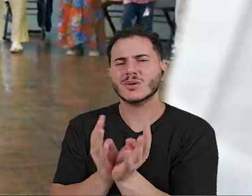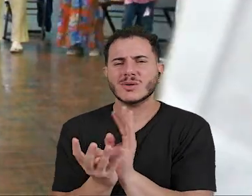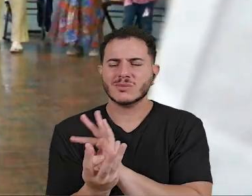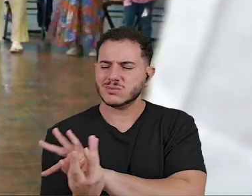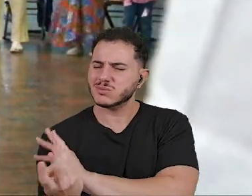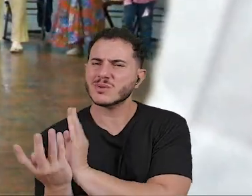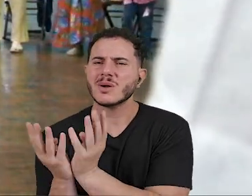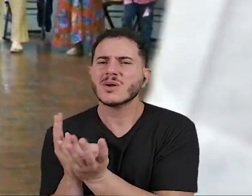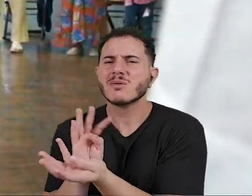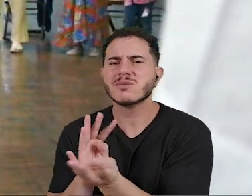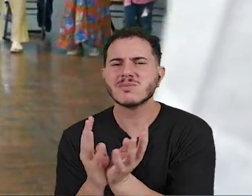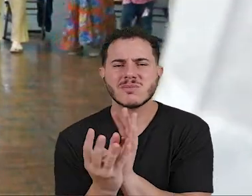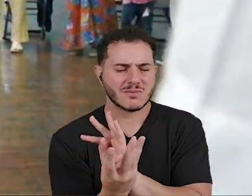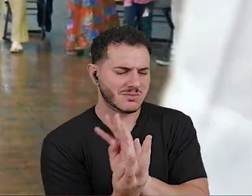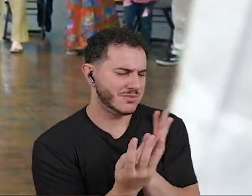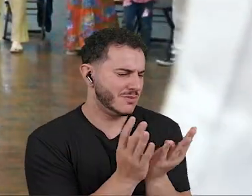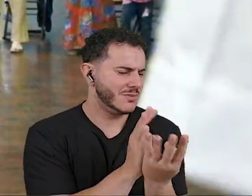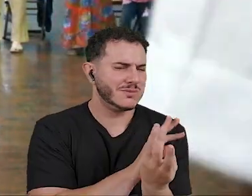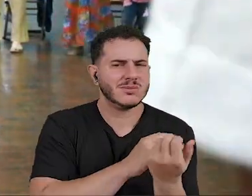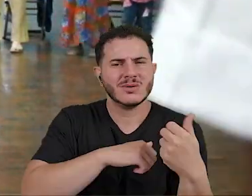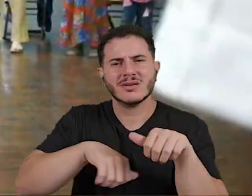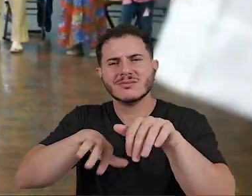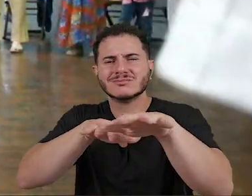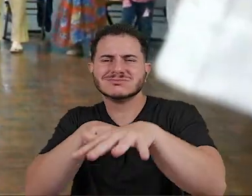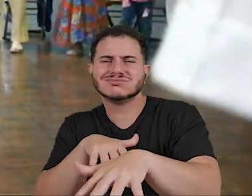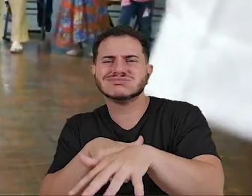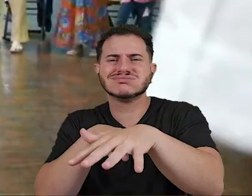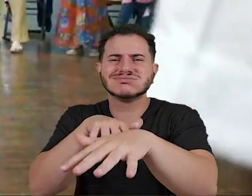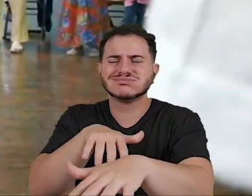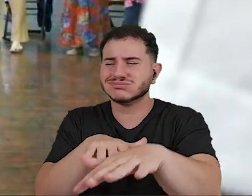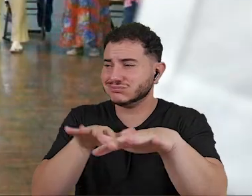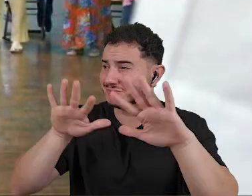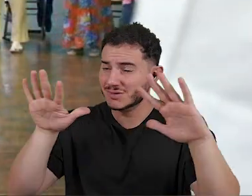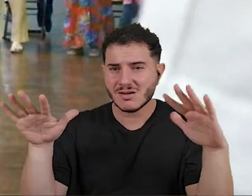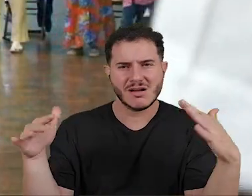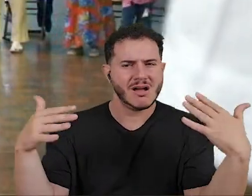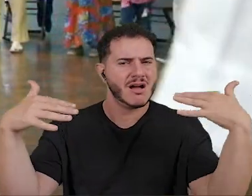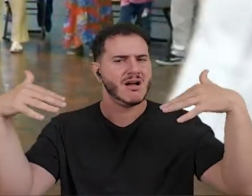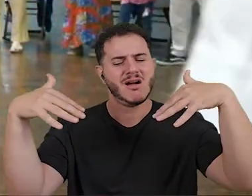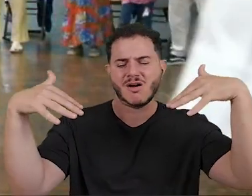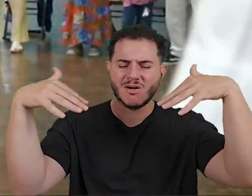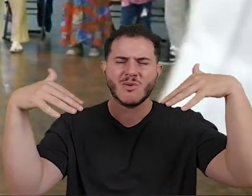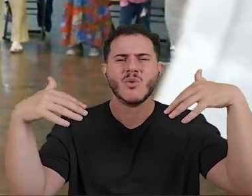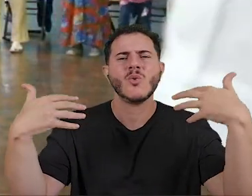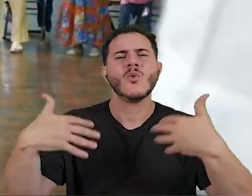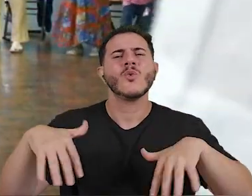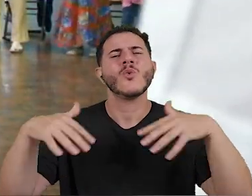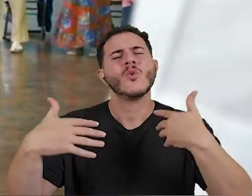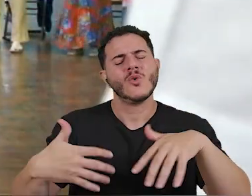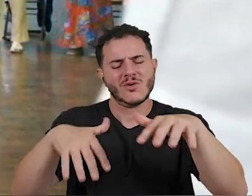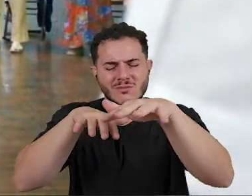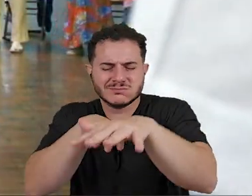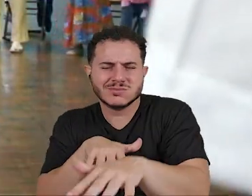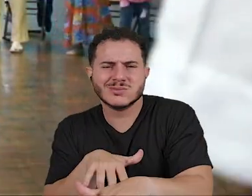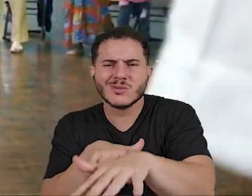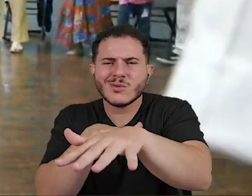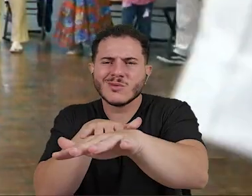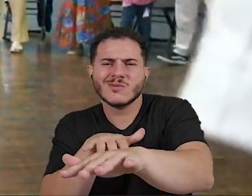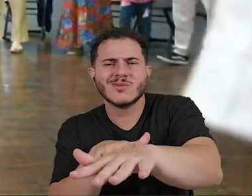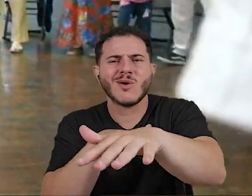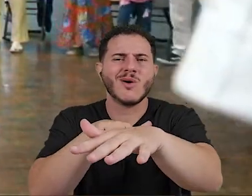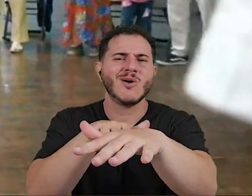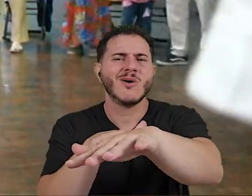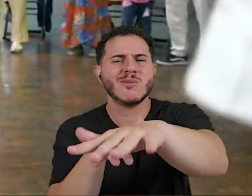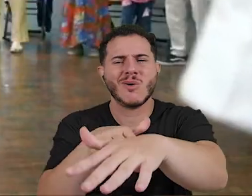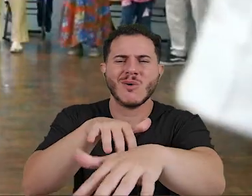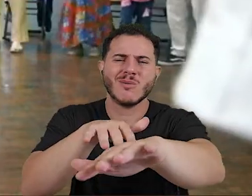vai passar. O apito do mestre avisou a batucada,